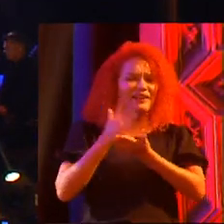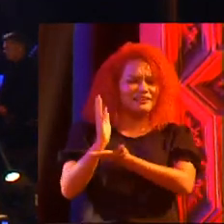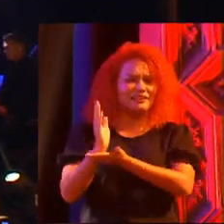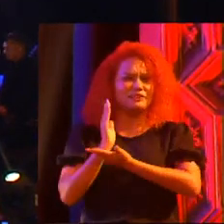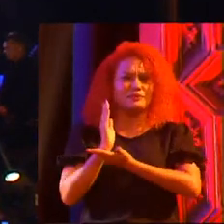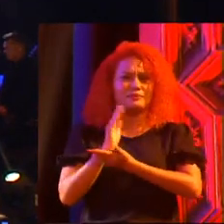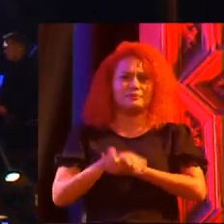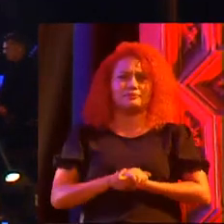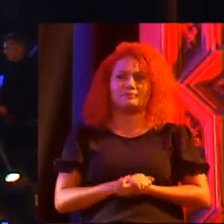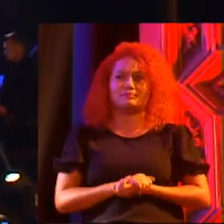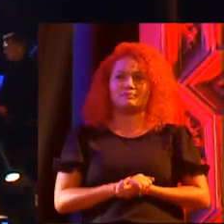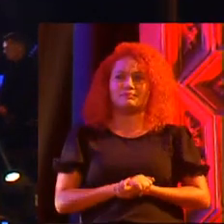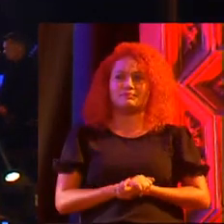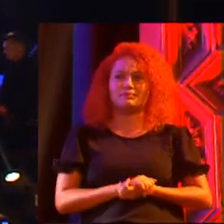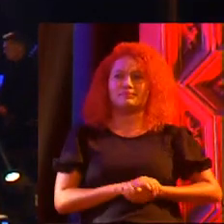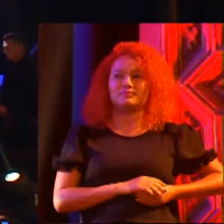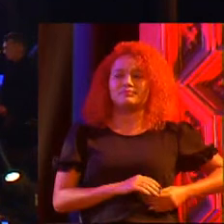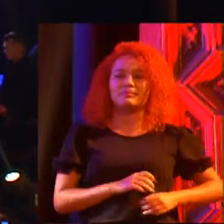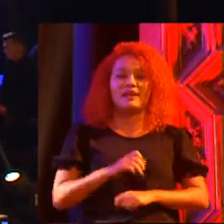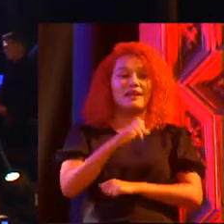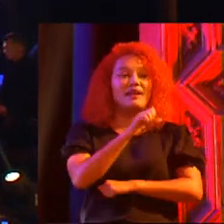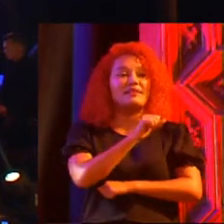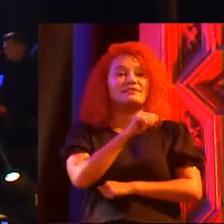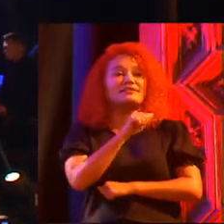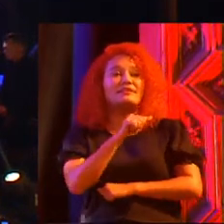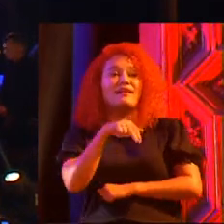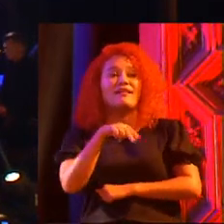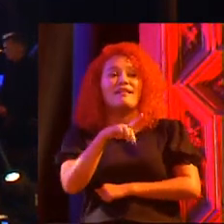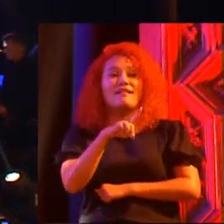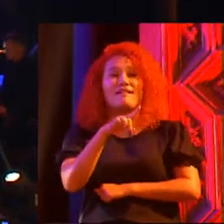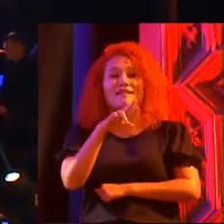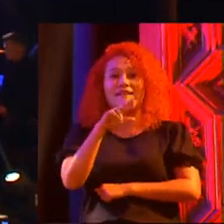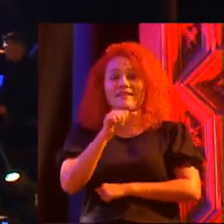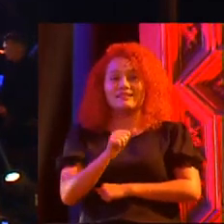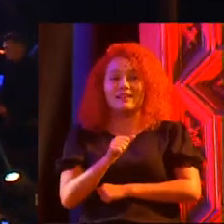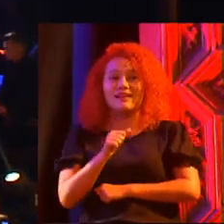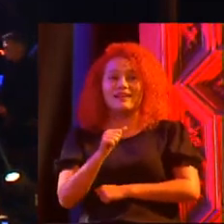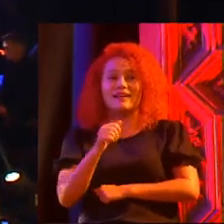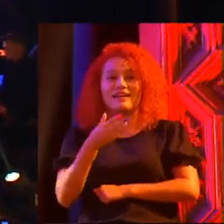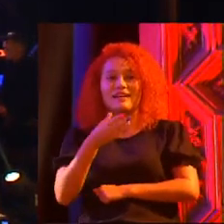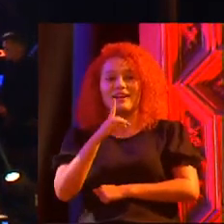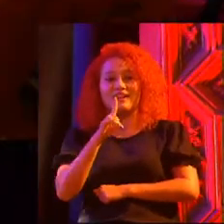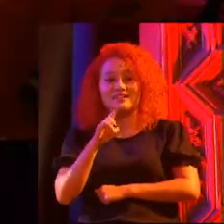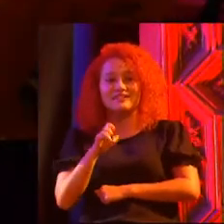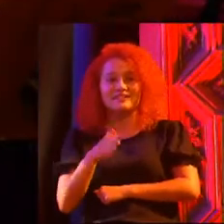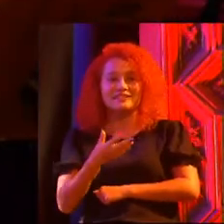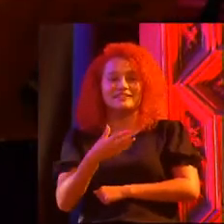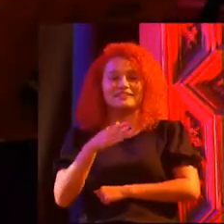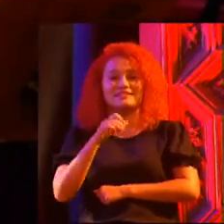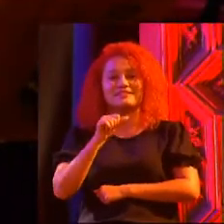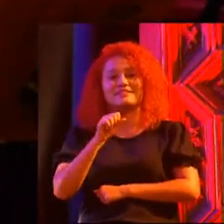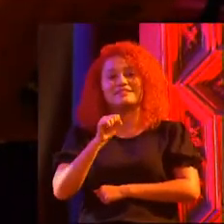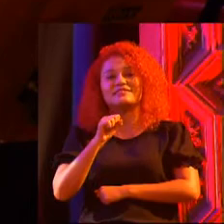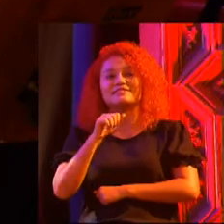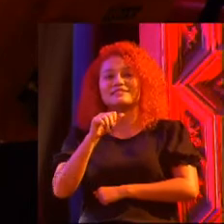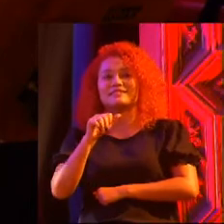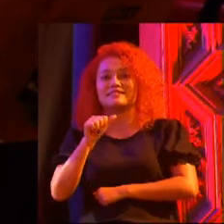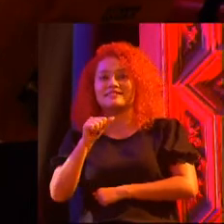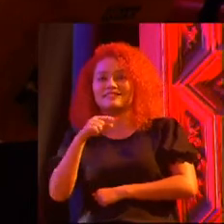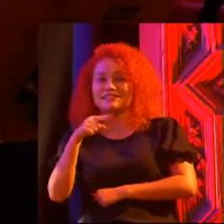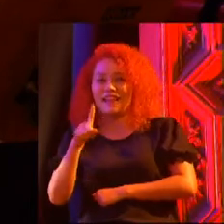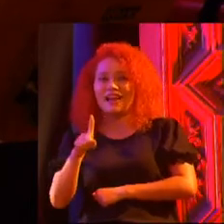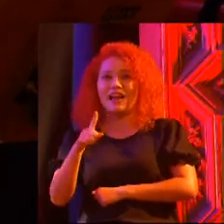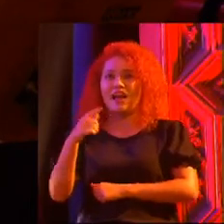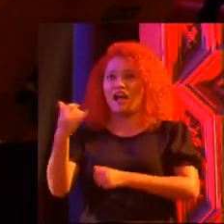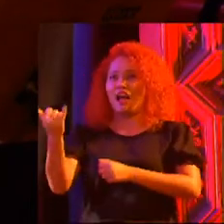Sandra de Sá ouviu o meu álbum por conta de um amigo, e ela disse que ele era